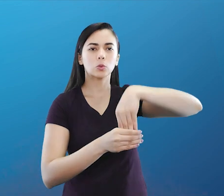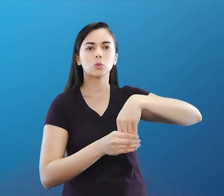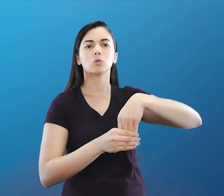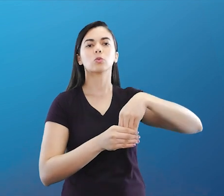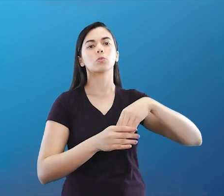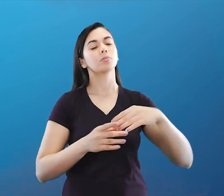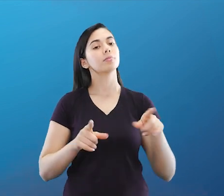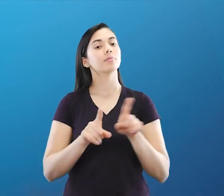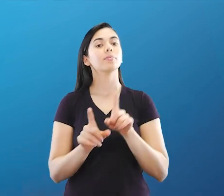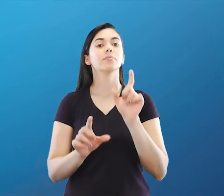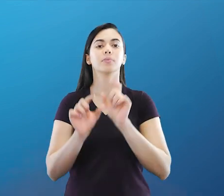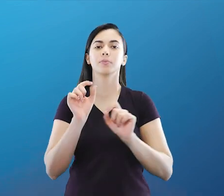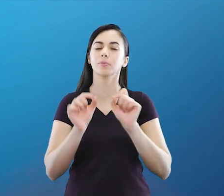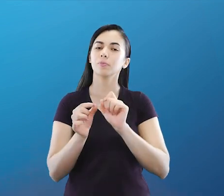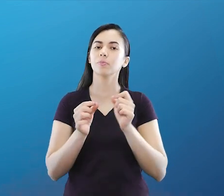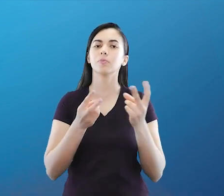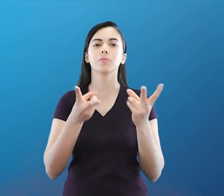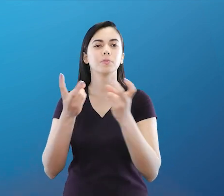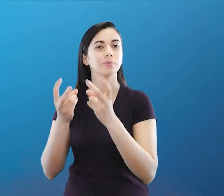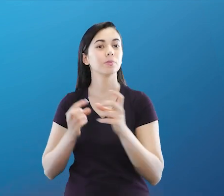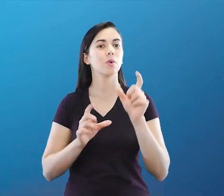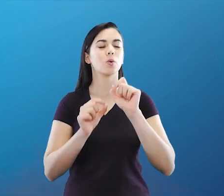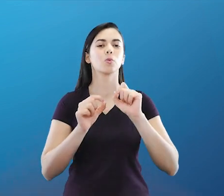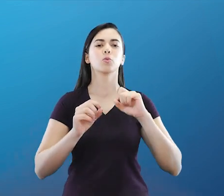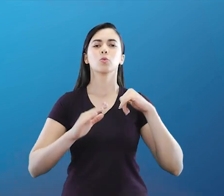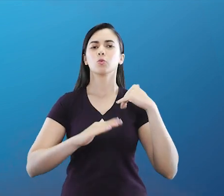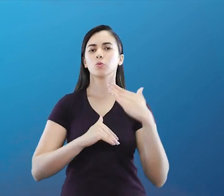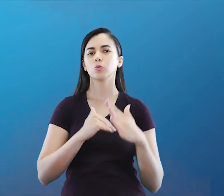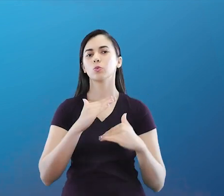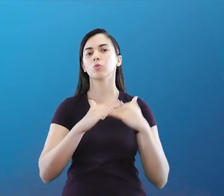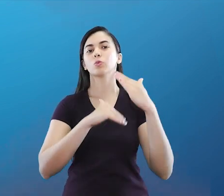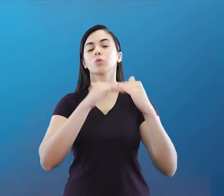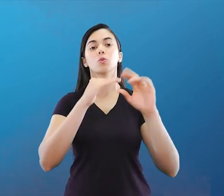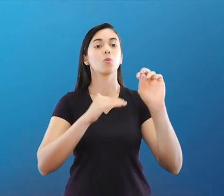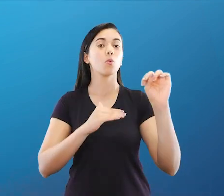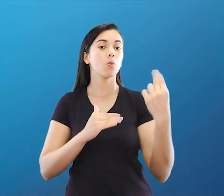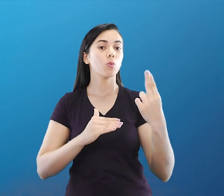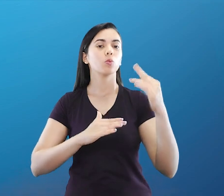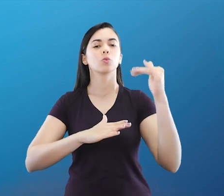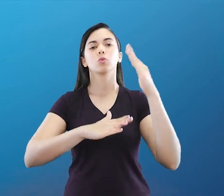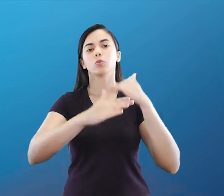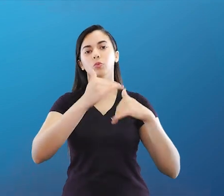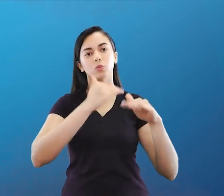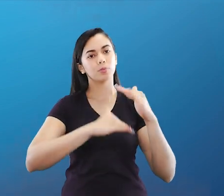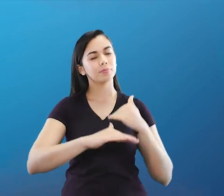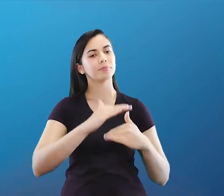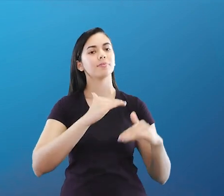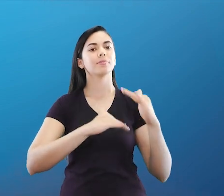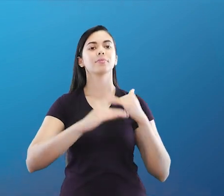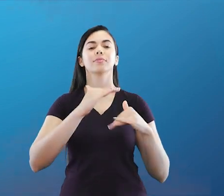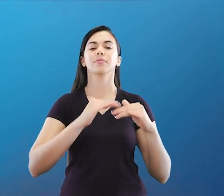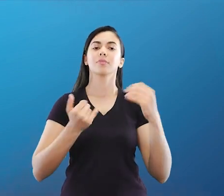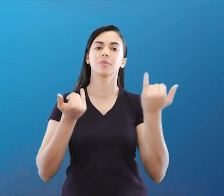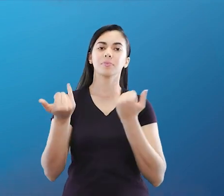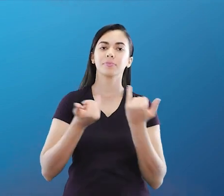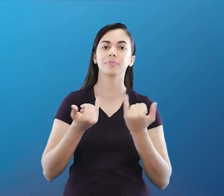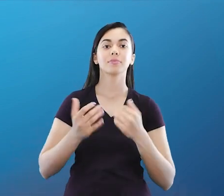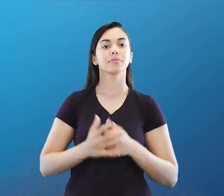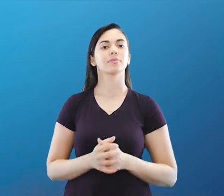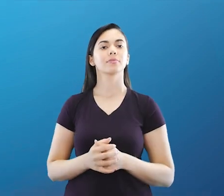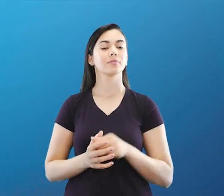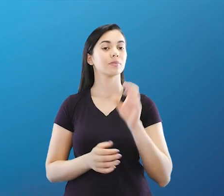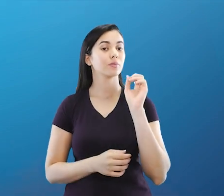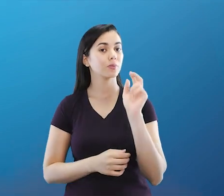voto, tá? E para identificar o crescimento ou decrescimento de algum dado, de alguma